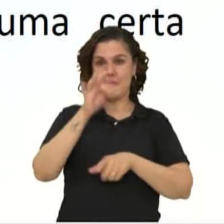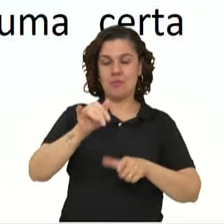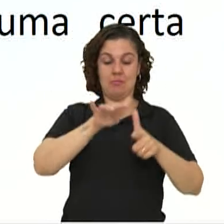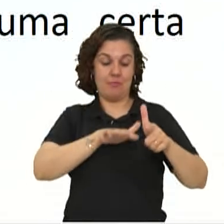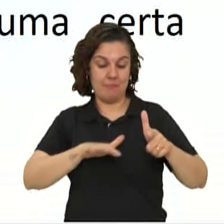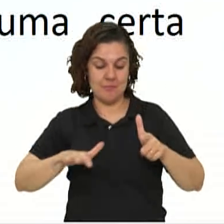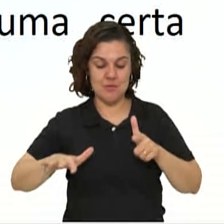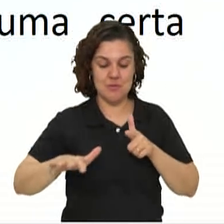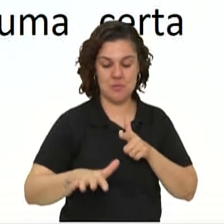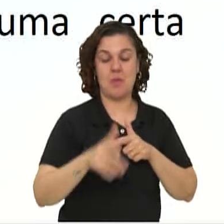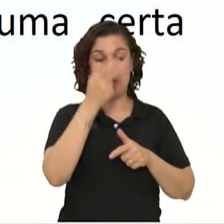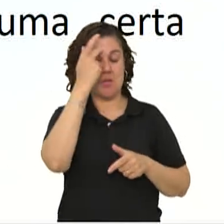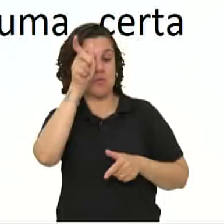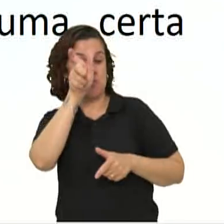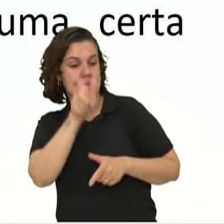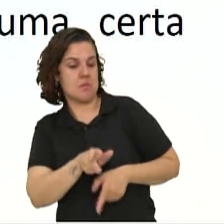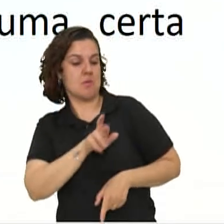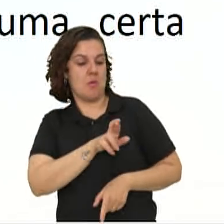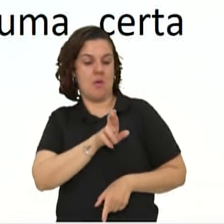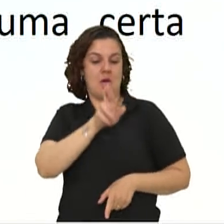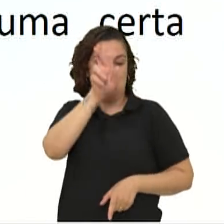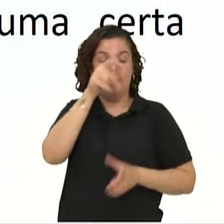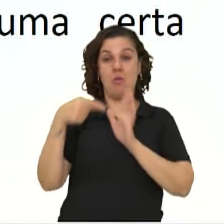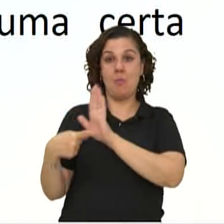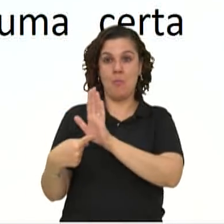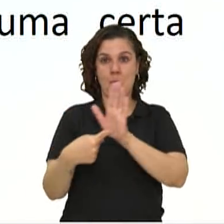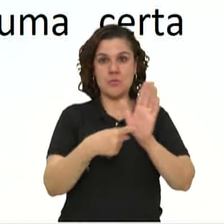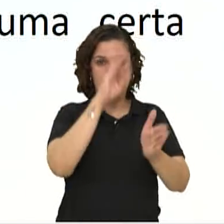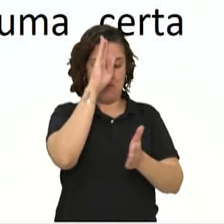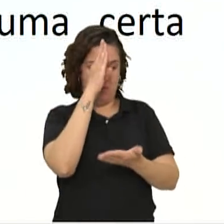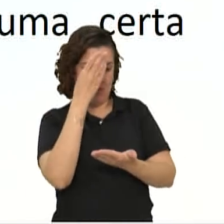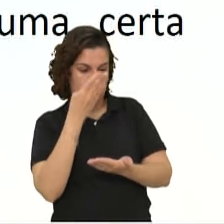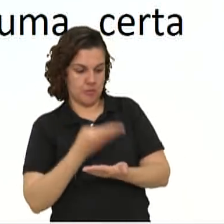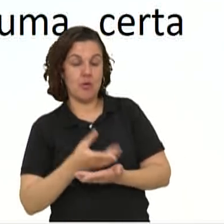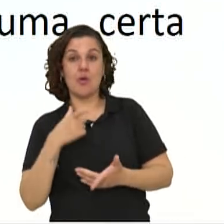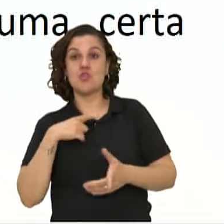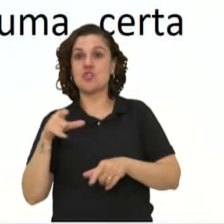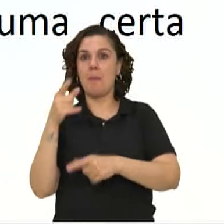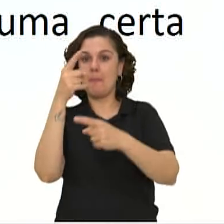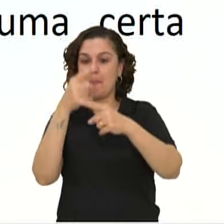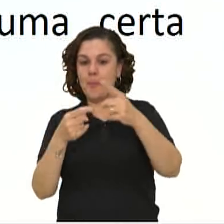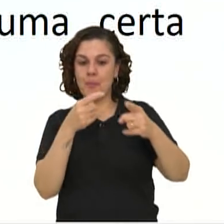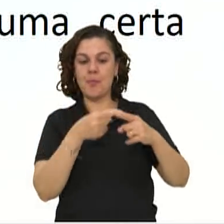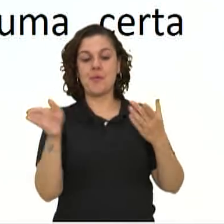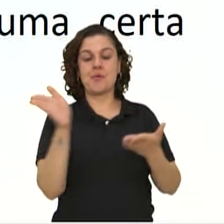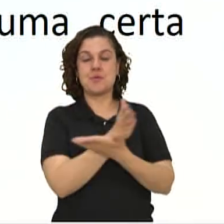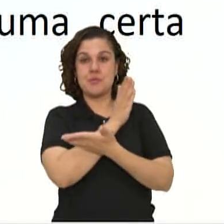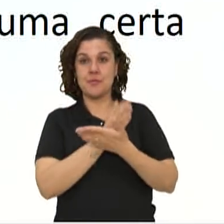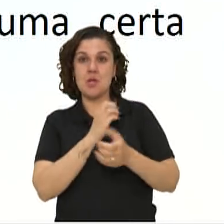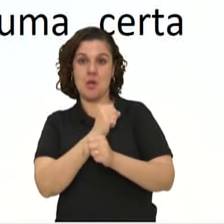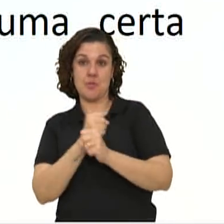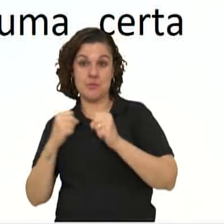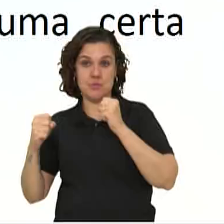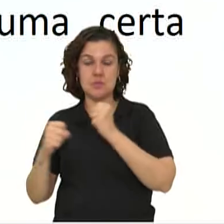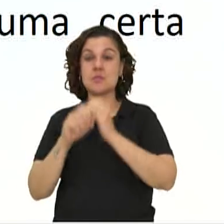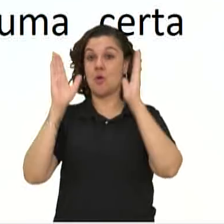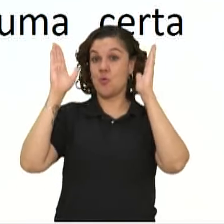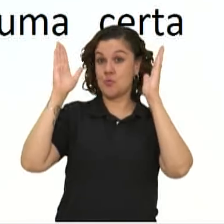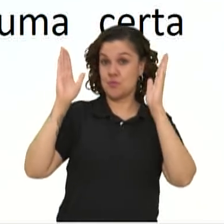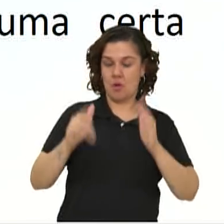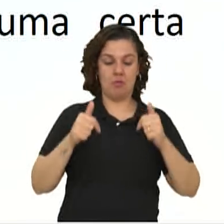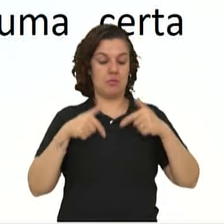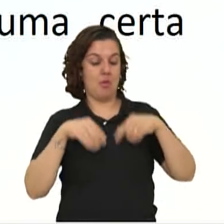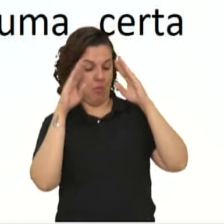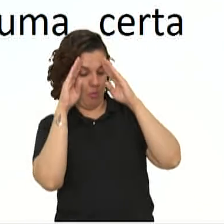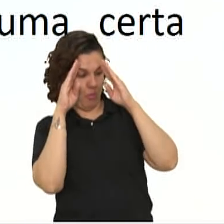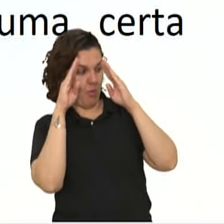referências religiosas e as manifestações de credo tinham certas restrições, divisões sociais estabelecidas,